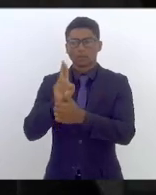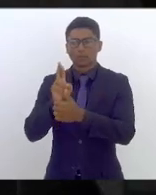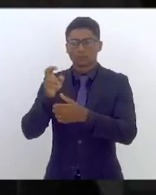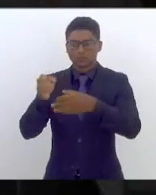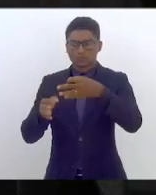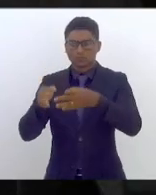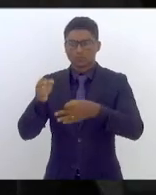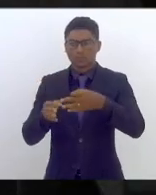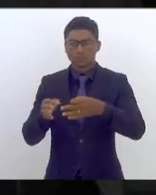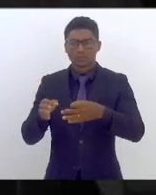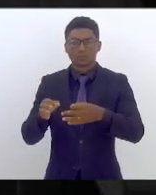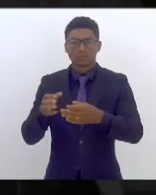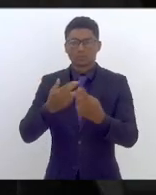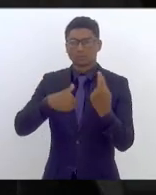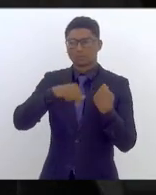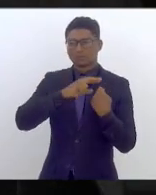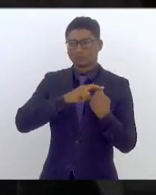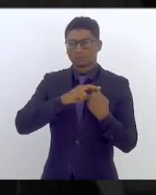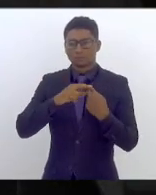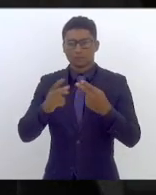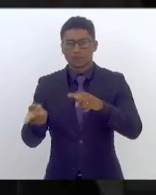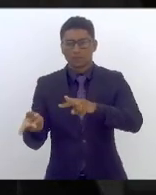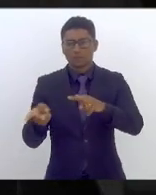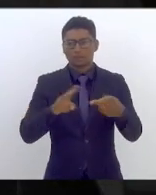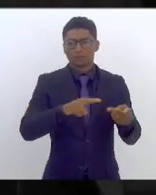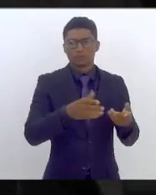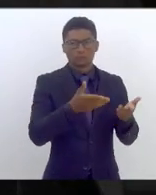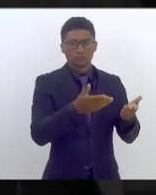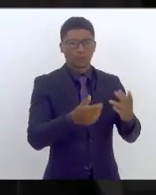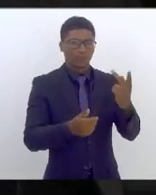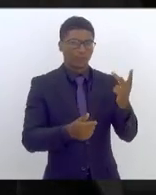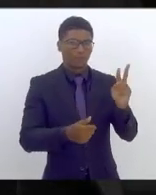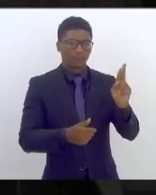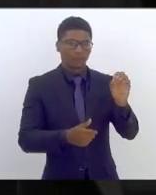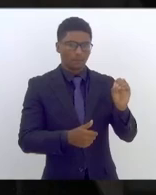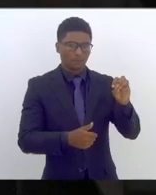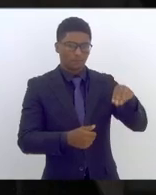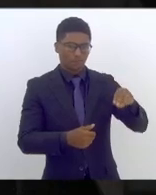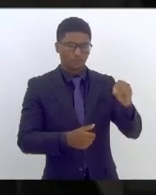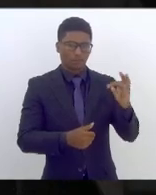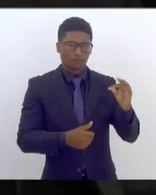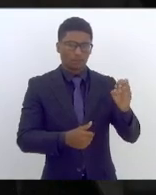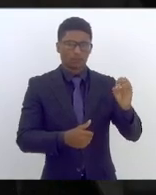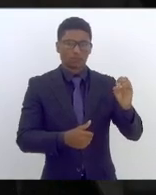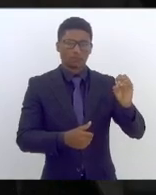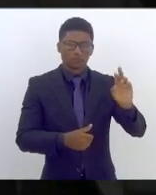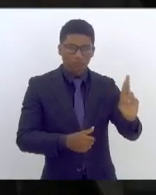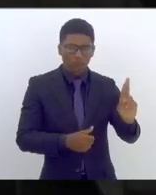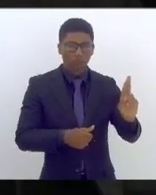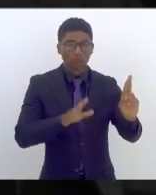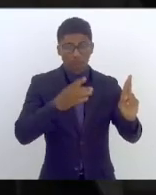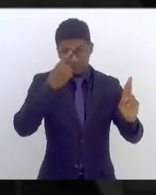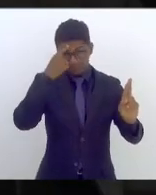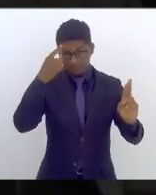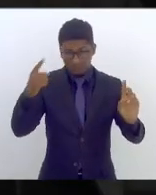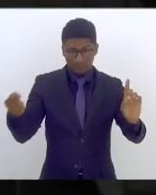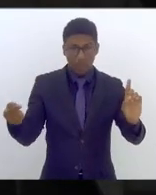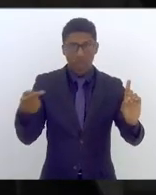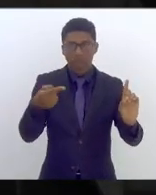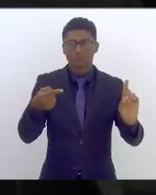para os promotores é importante lembrar que Cláudio Henrique assim como Cláudio Santana muito